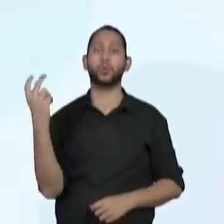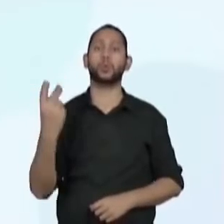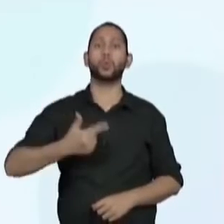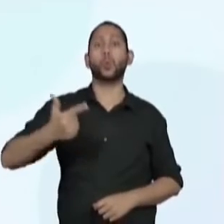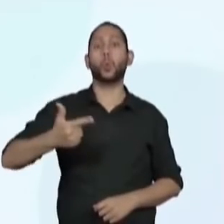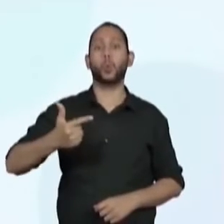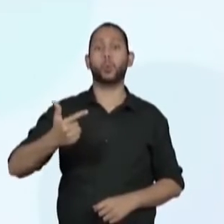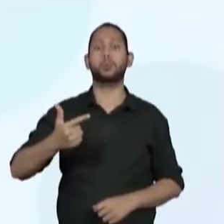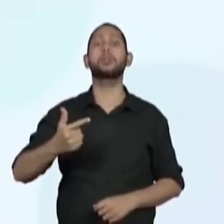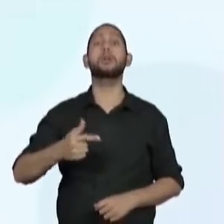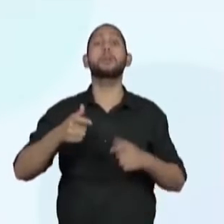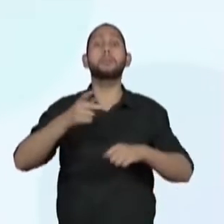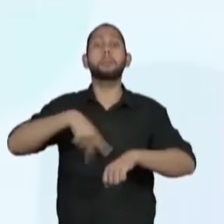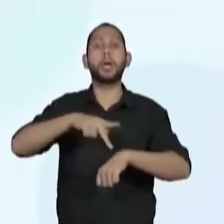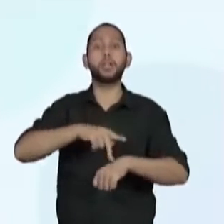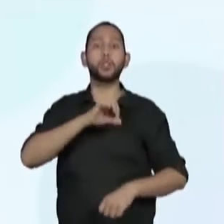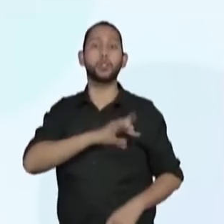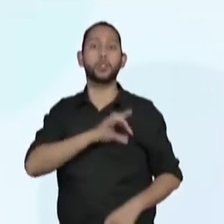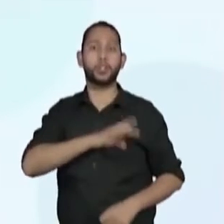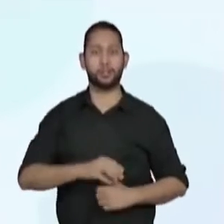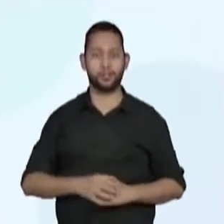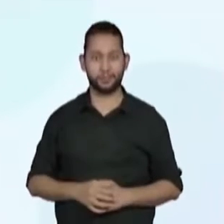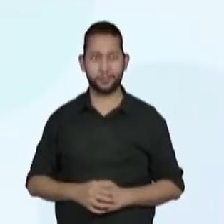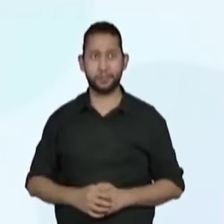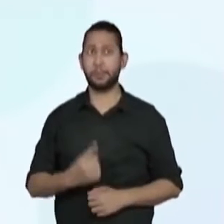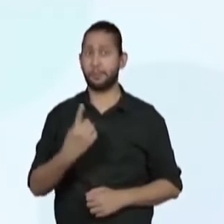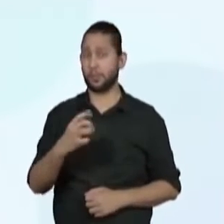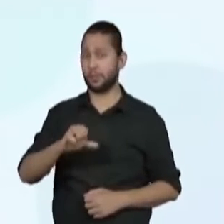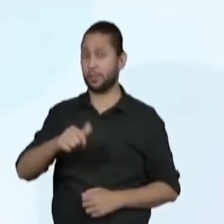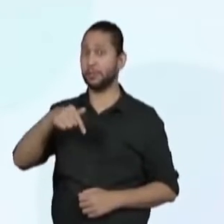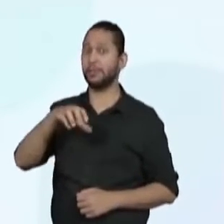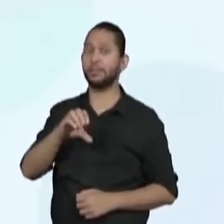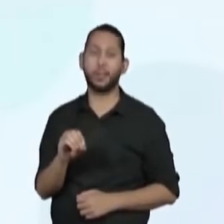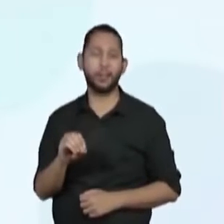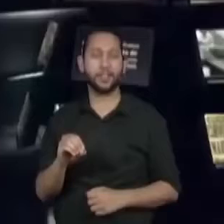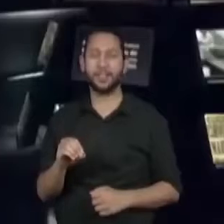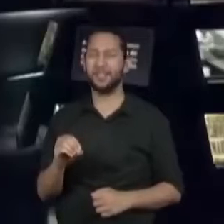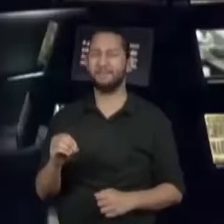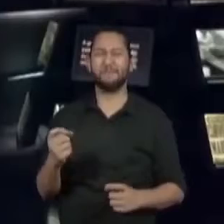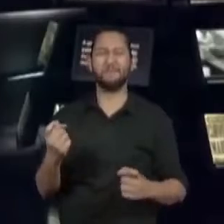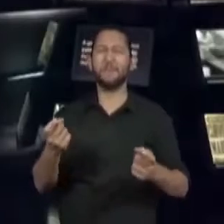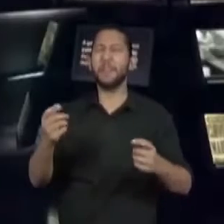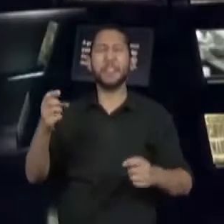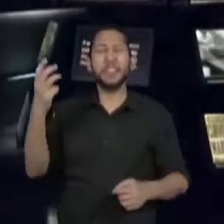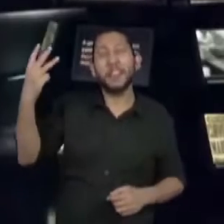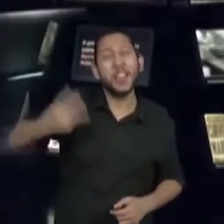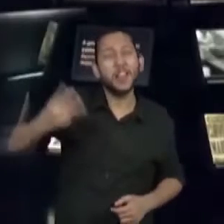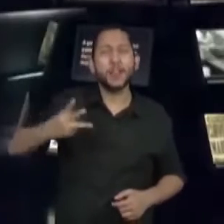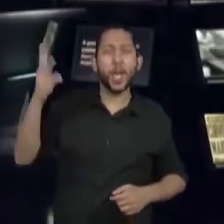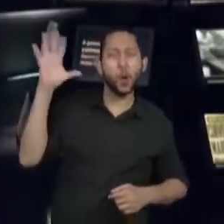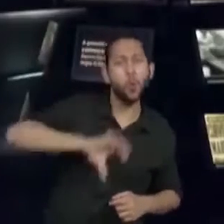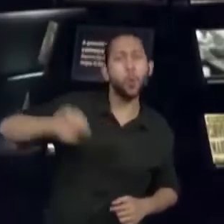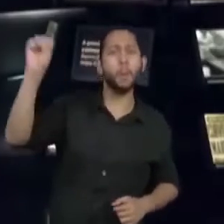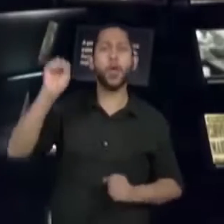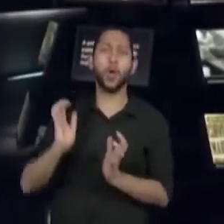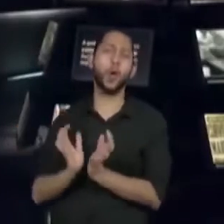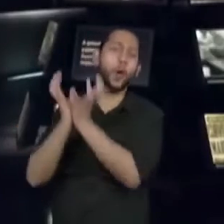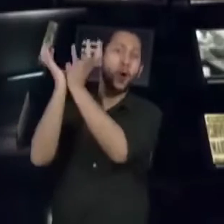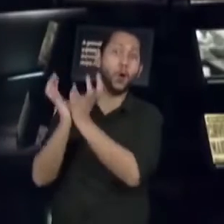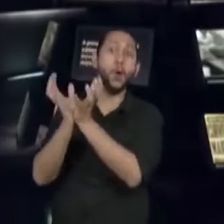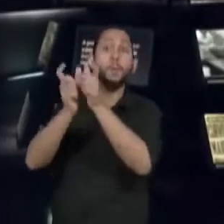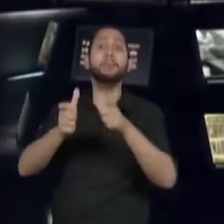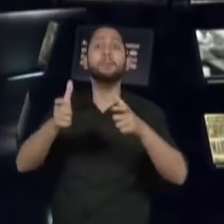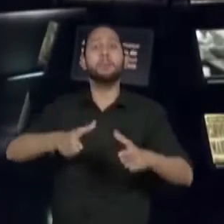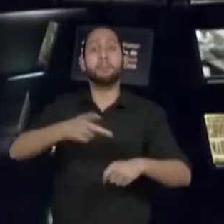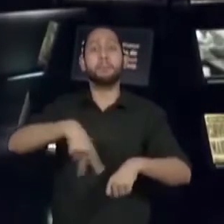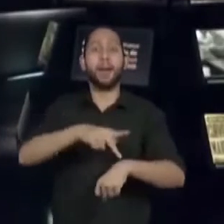Epa, segundo título, e aí em 1970 a gente vem com o terceiro título, que foi no